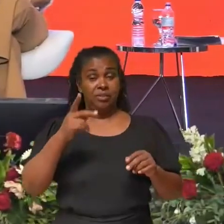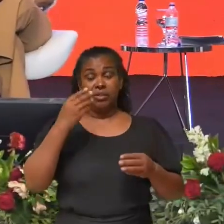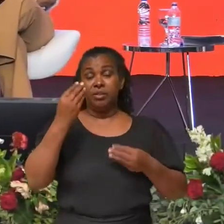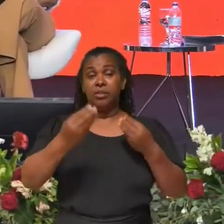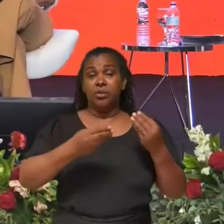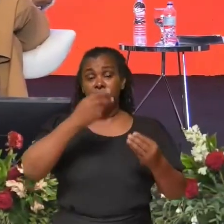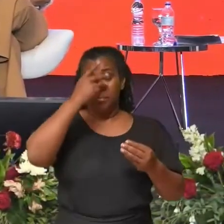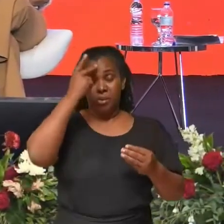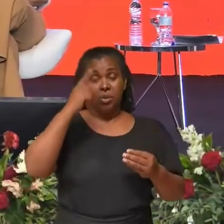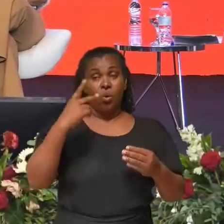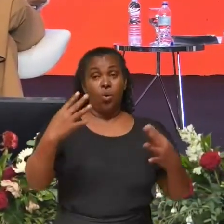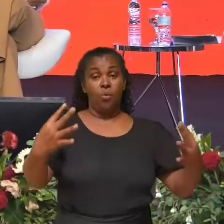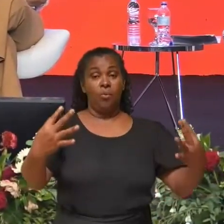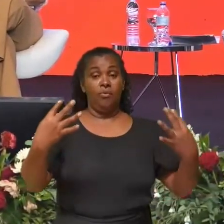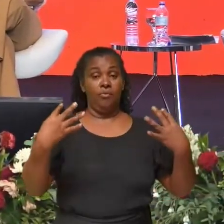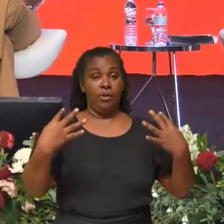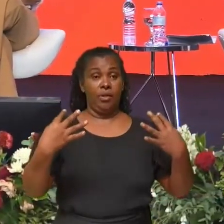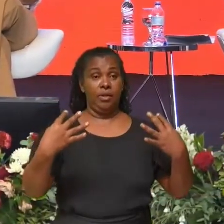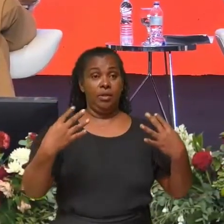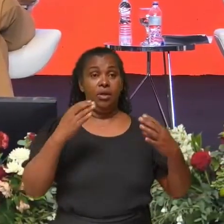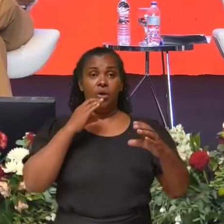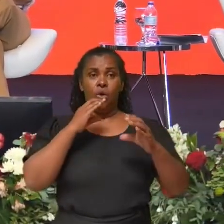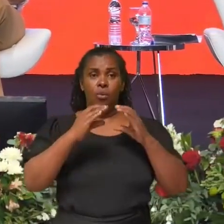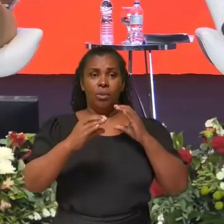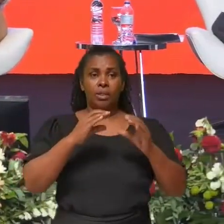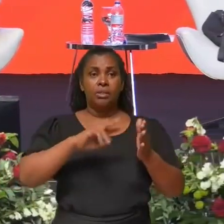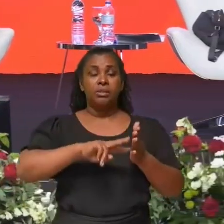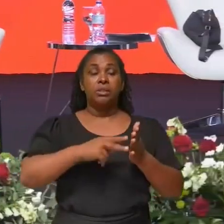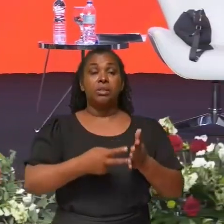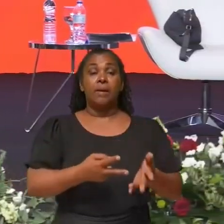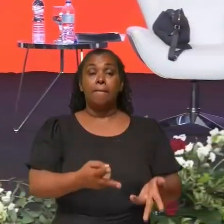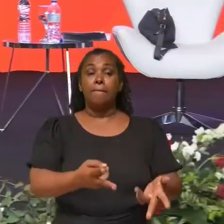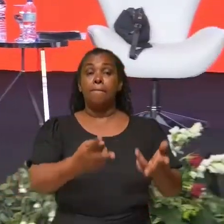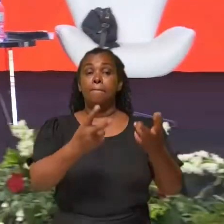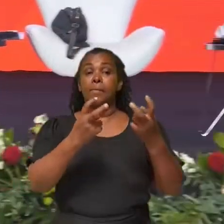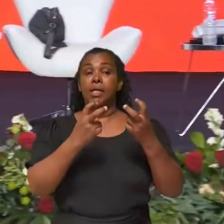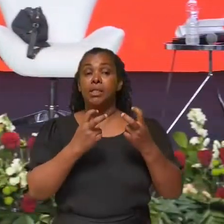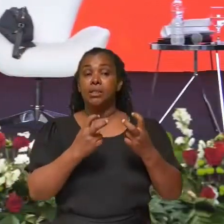é percepção. Existe uma coisa chamada